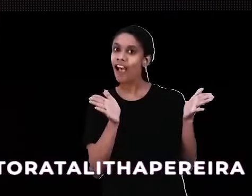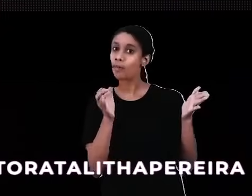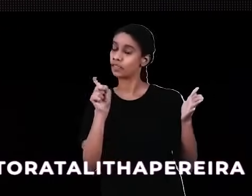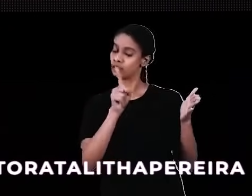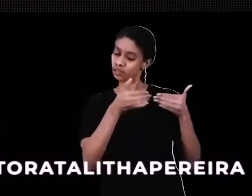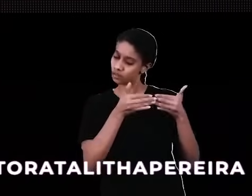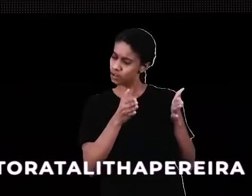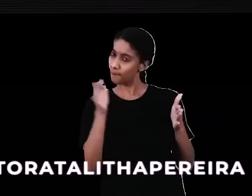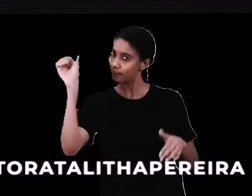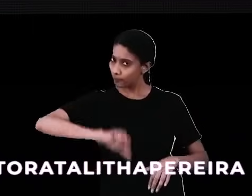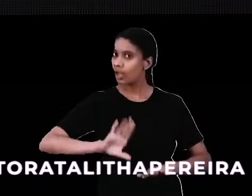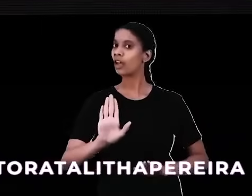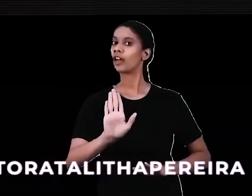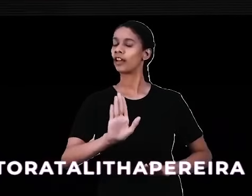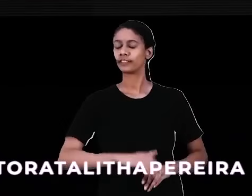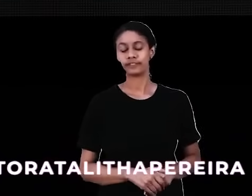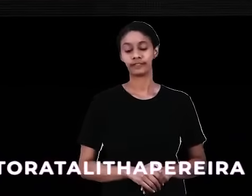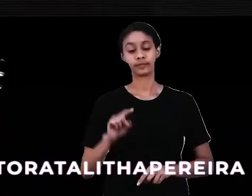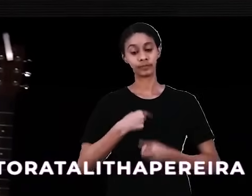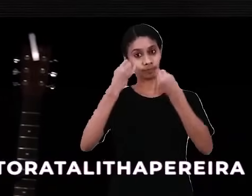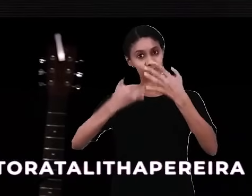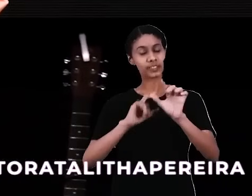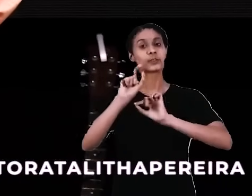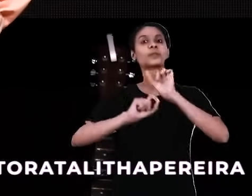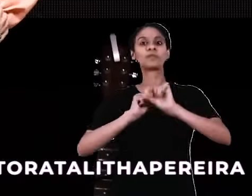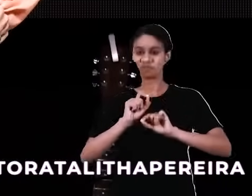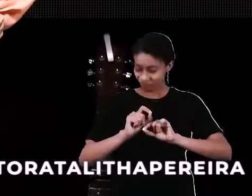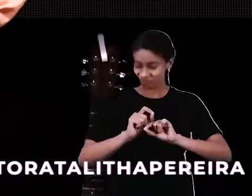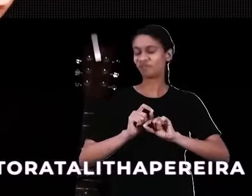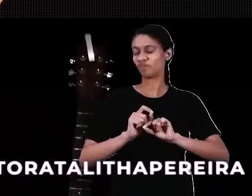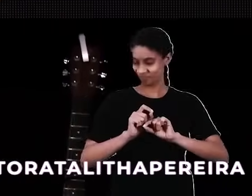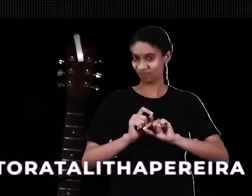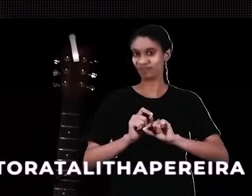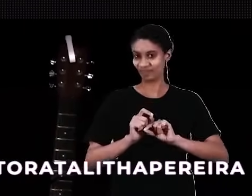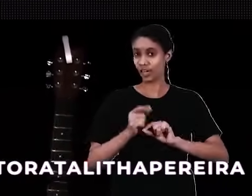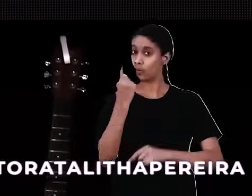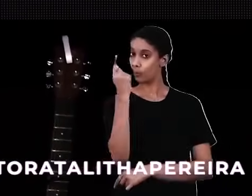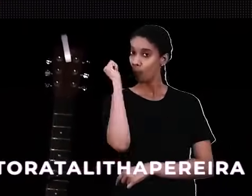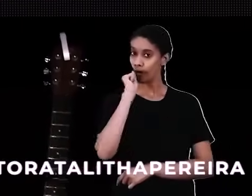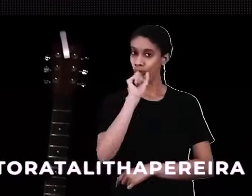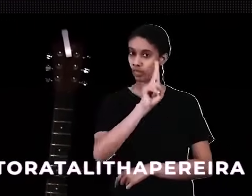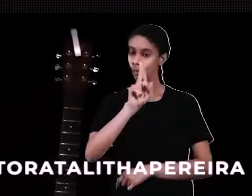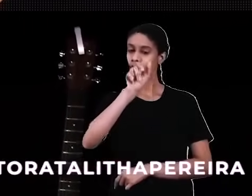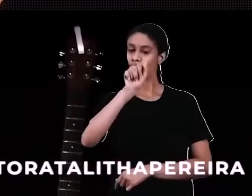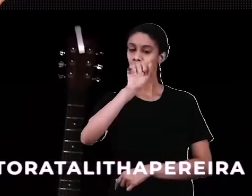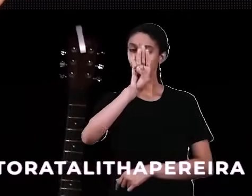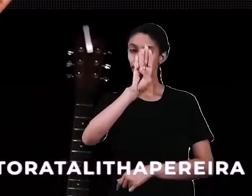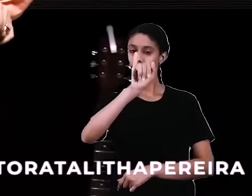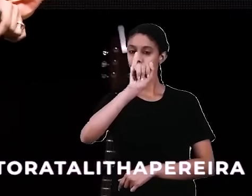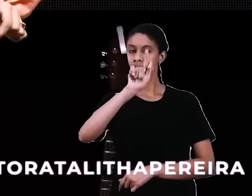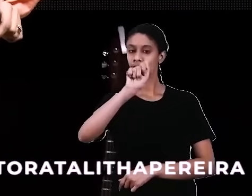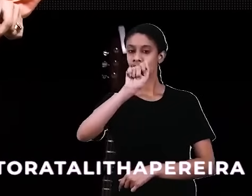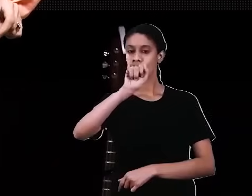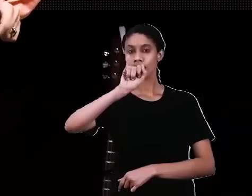pior. Hoje nós vamos falar sobre isso. Sobre uma mulher chamada Abigail e o segredo